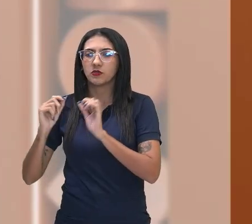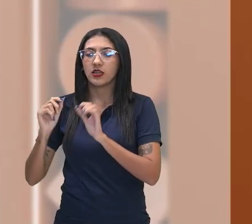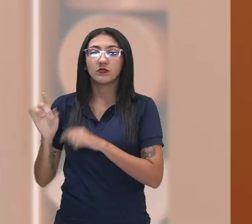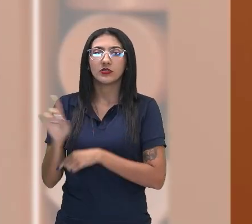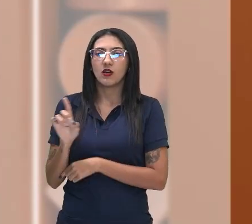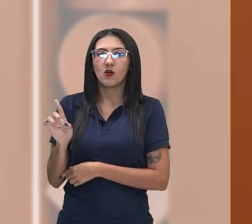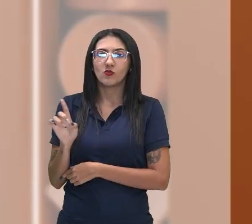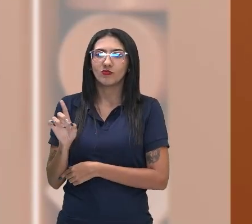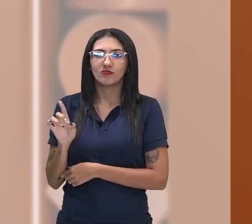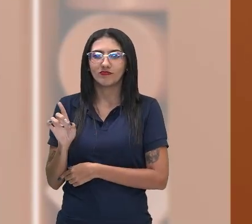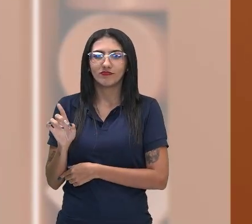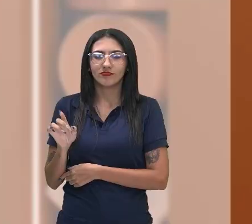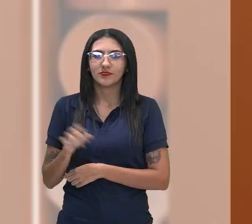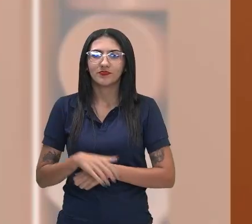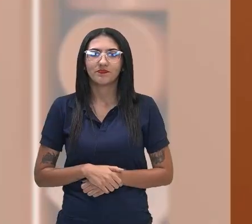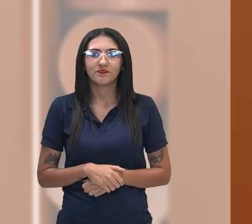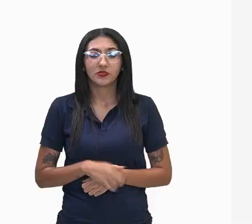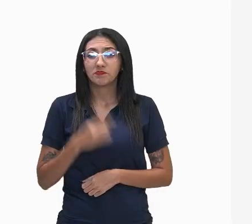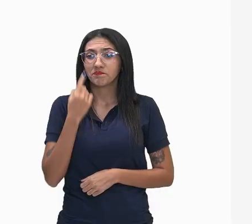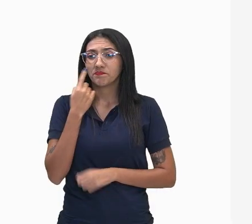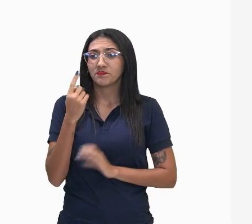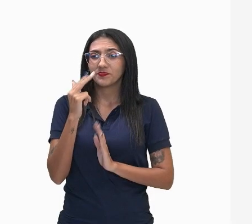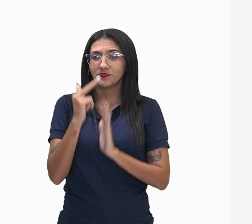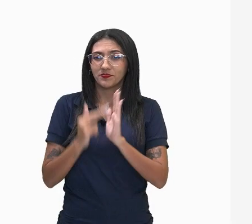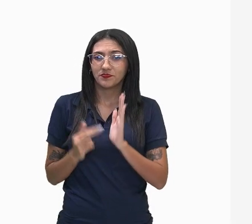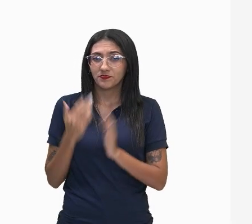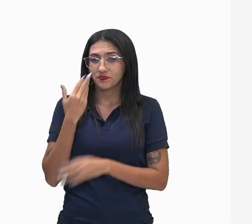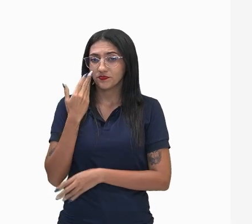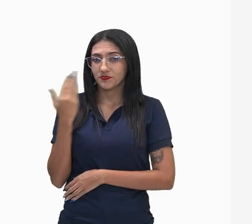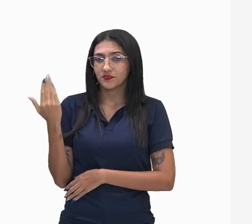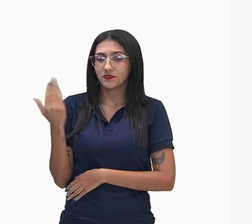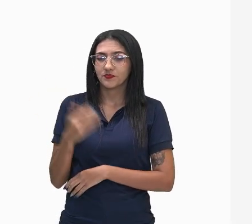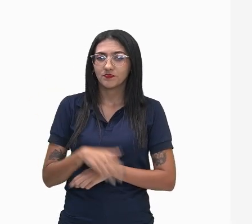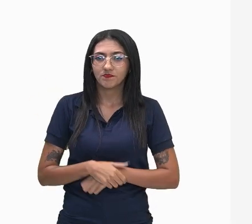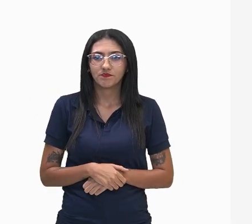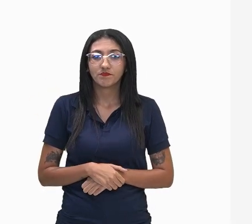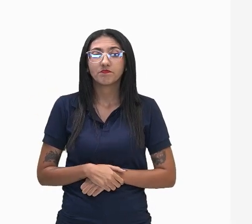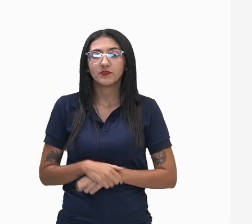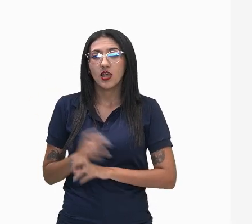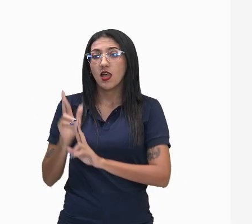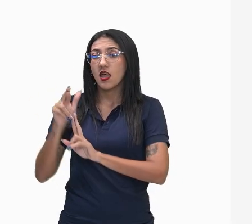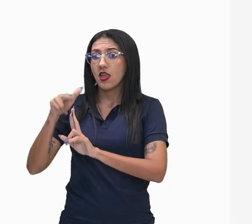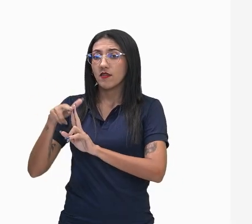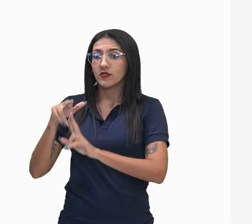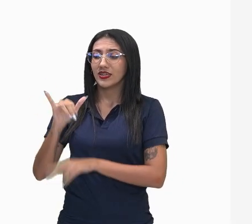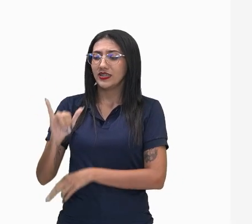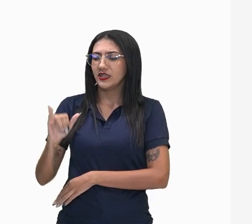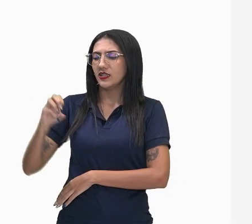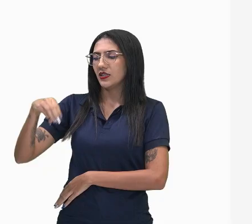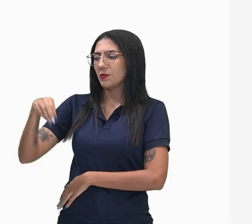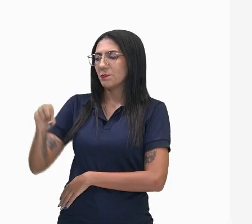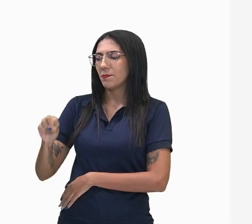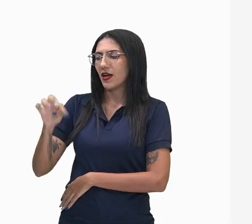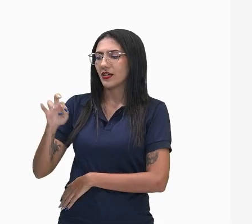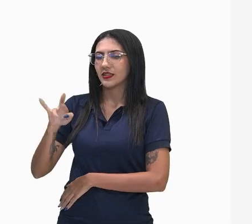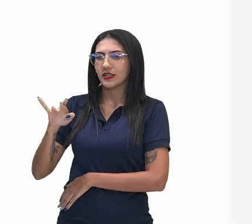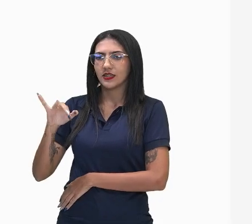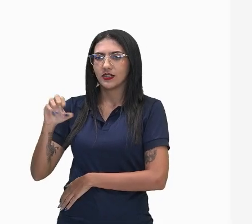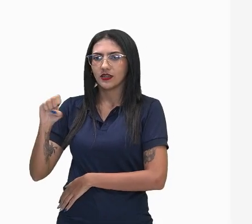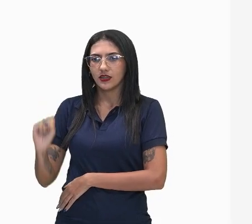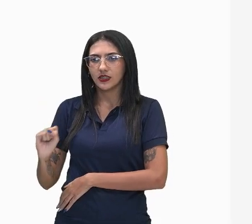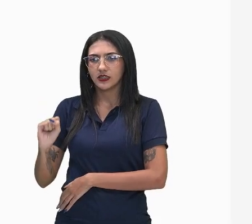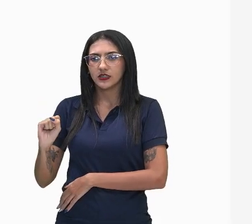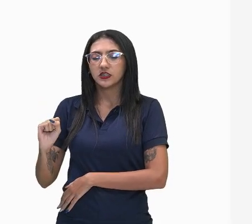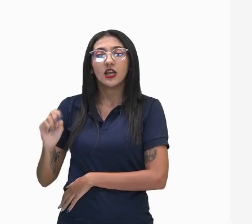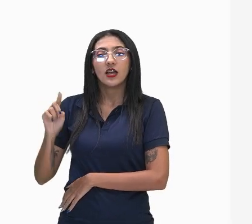negação. Vamos entender, vamos ler o texto? Olha só, as fontes imateriais,